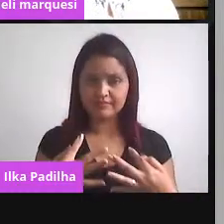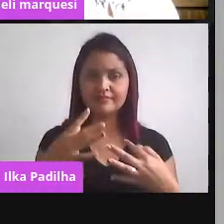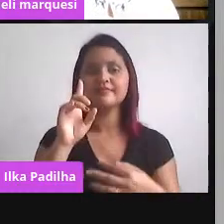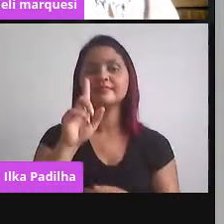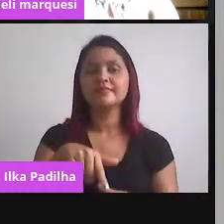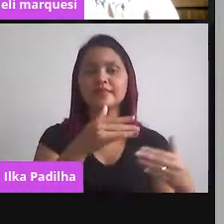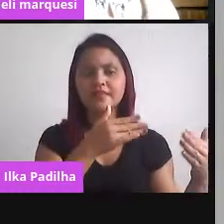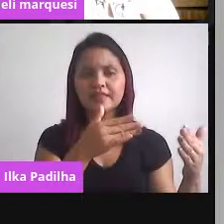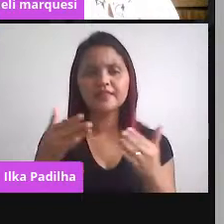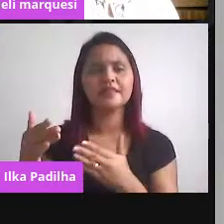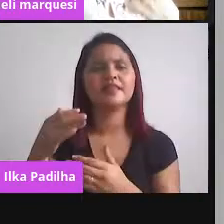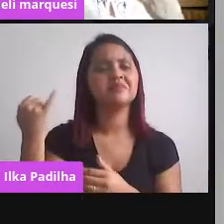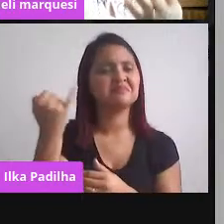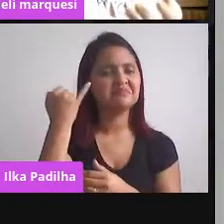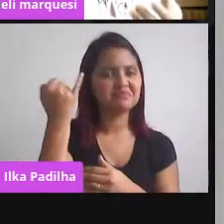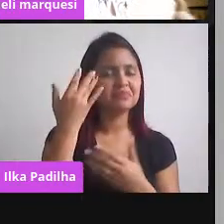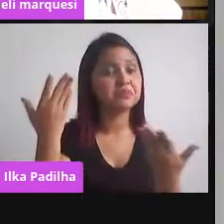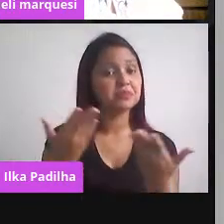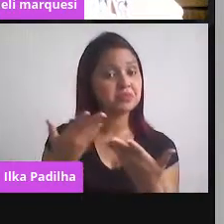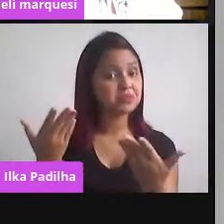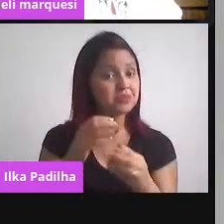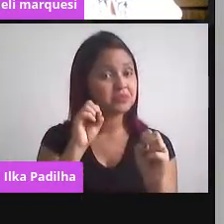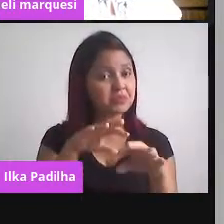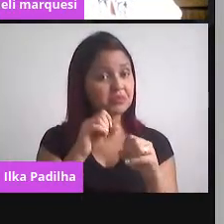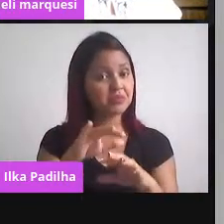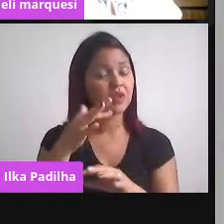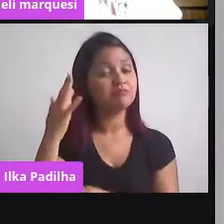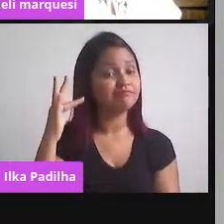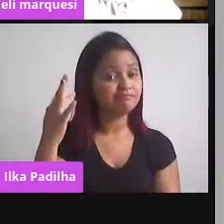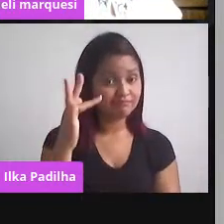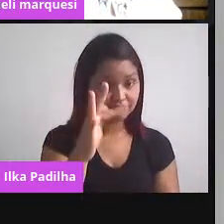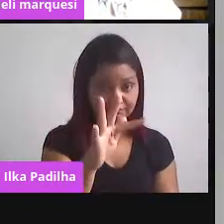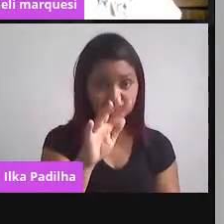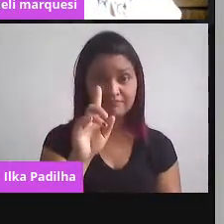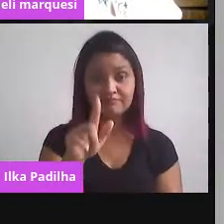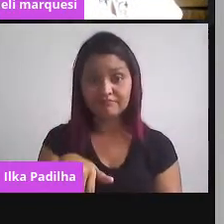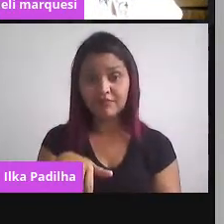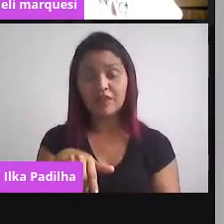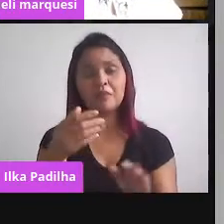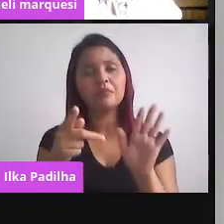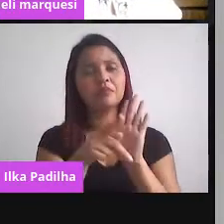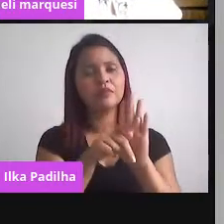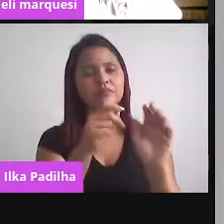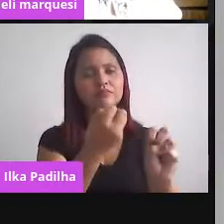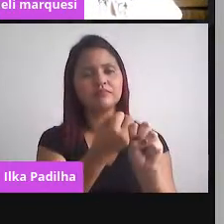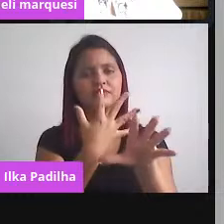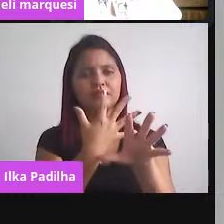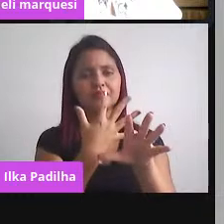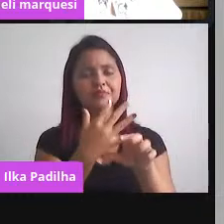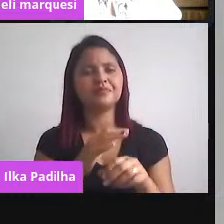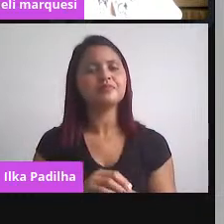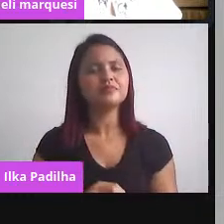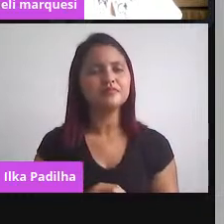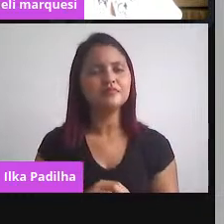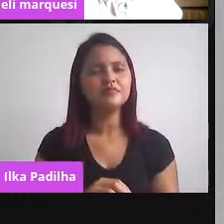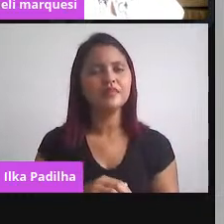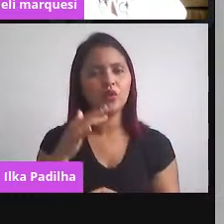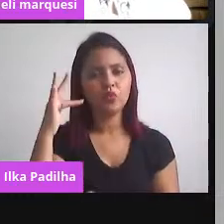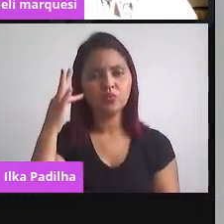aulas que vão também, aulas teóricas que vão para o ensino remoto, né? E o Adam,